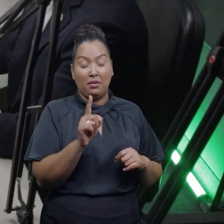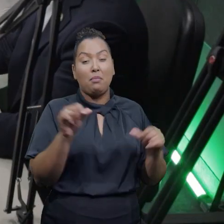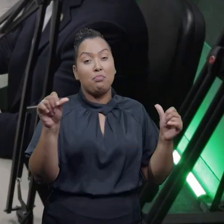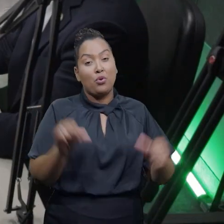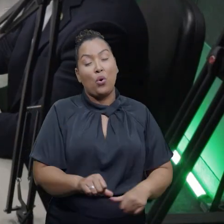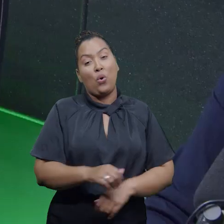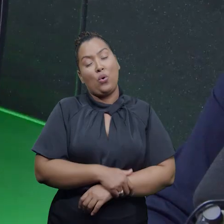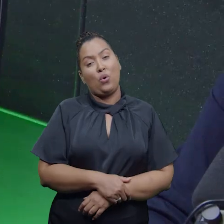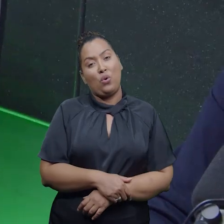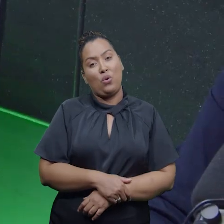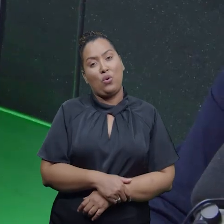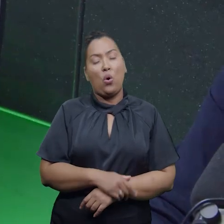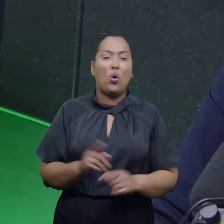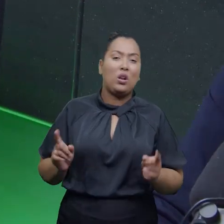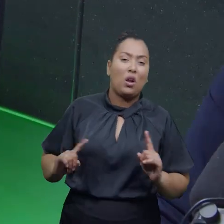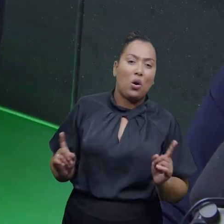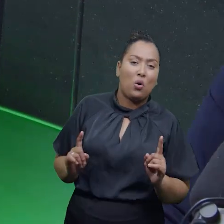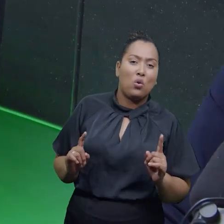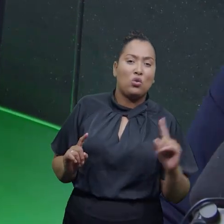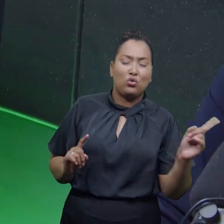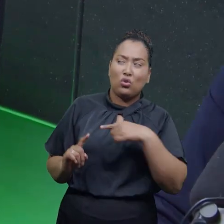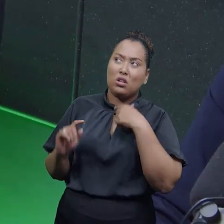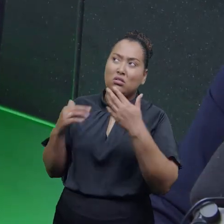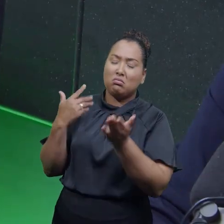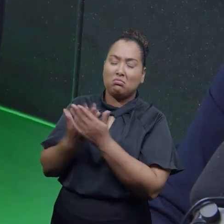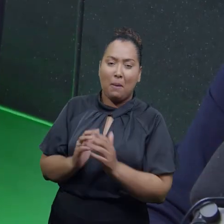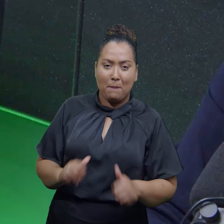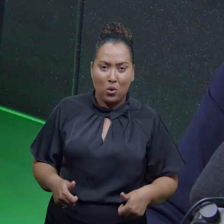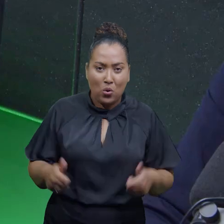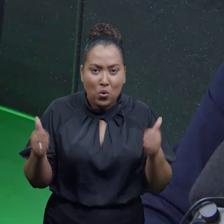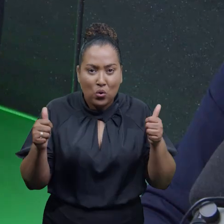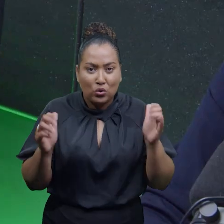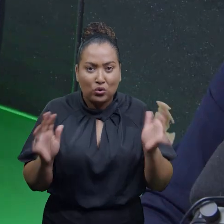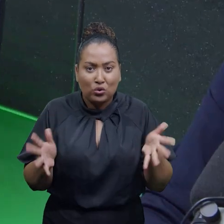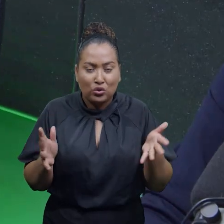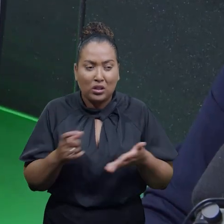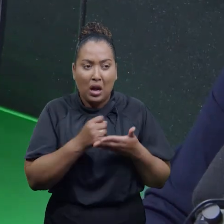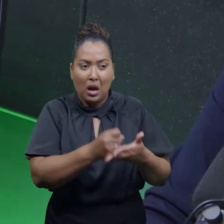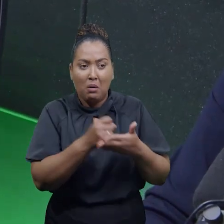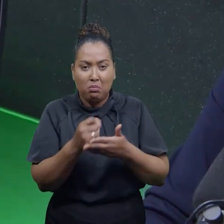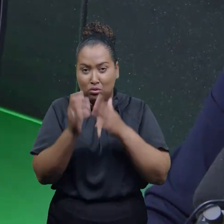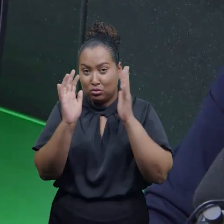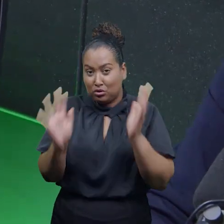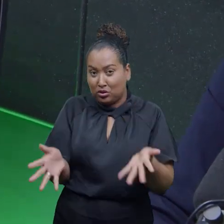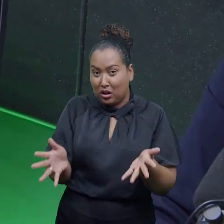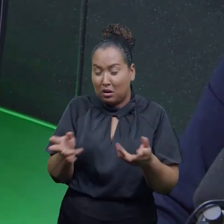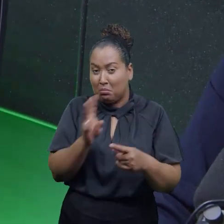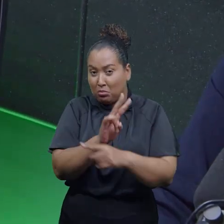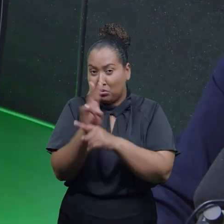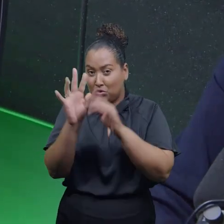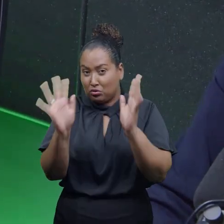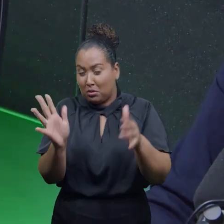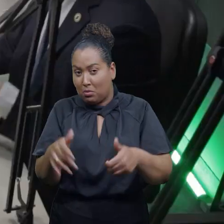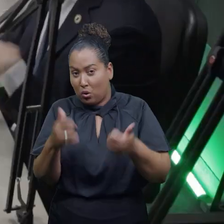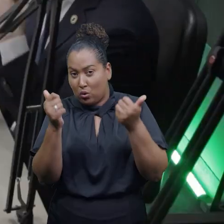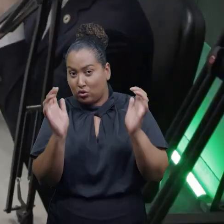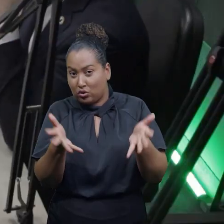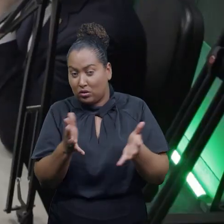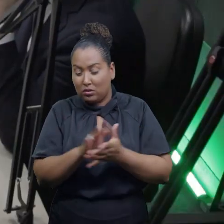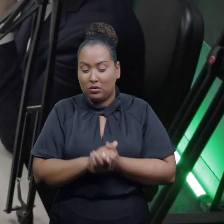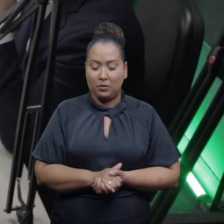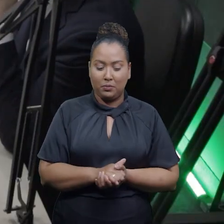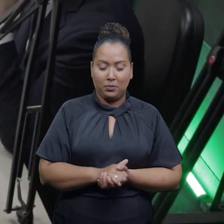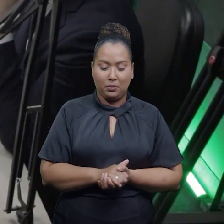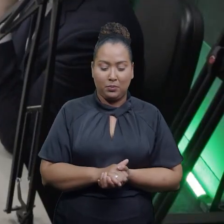poder público, parece que era pior, ou não era? Melhoramos em termos de amparo, de proteção?